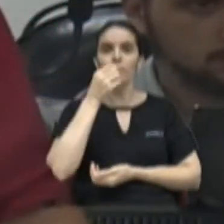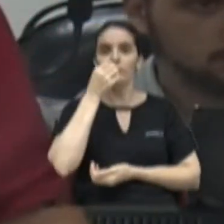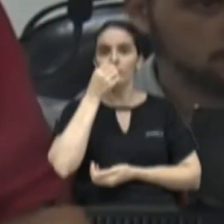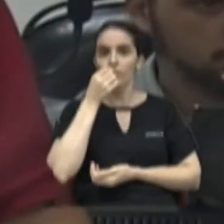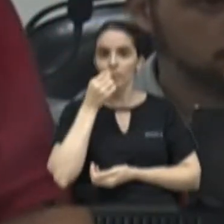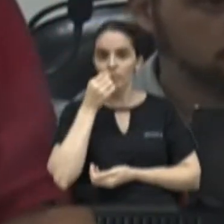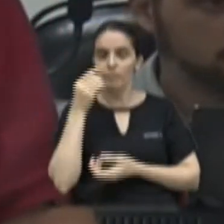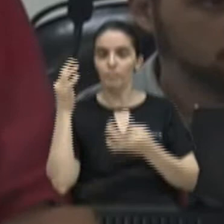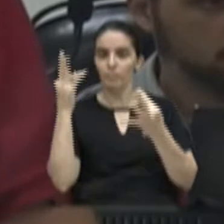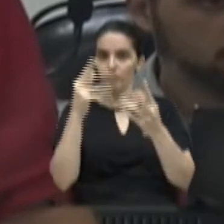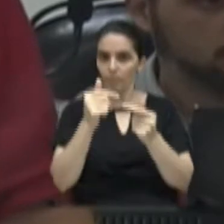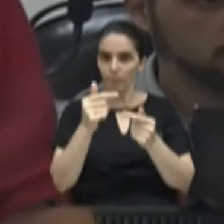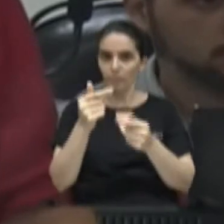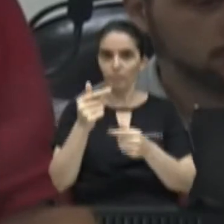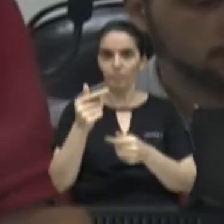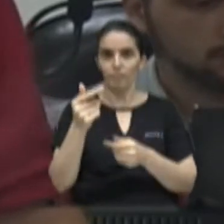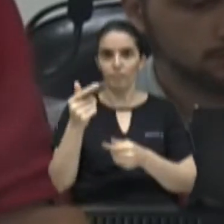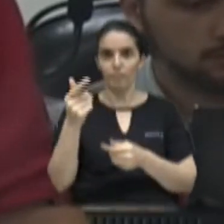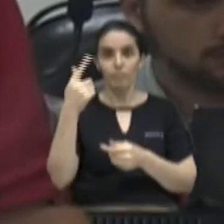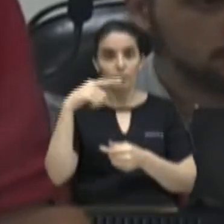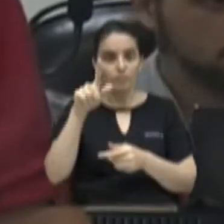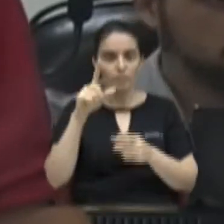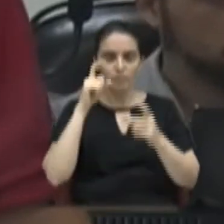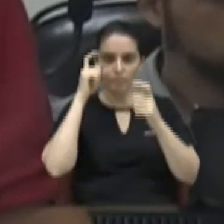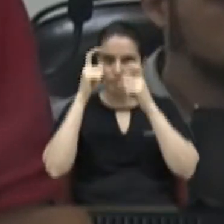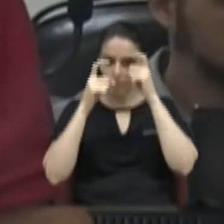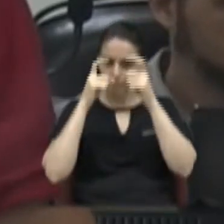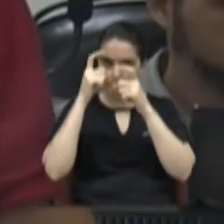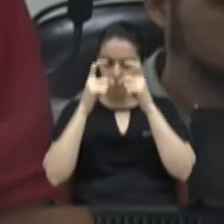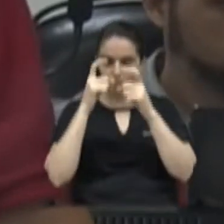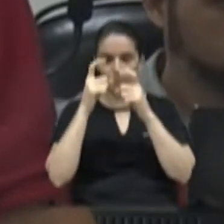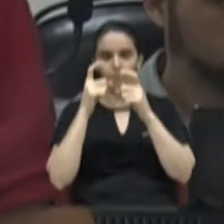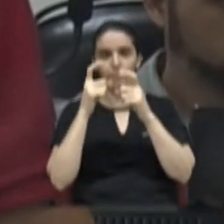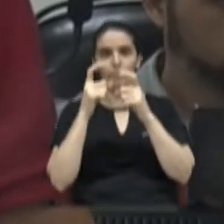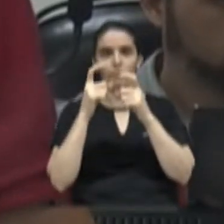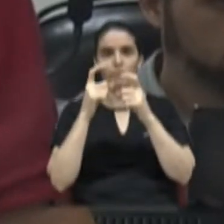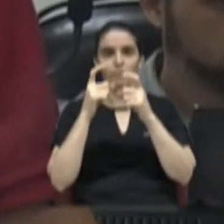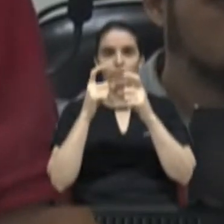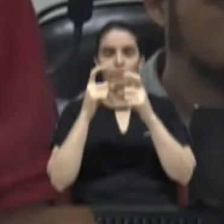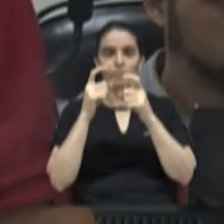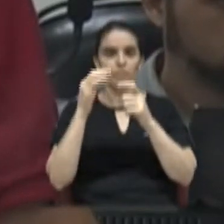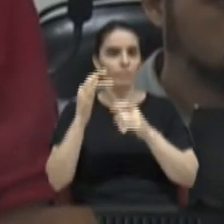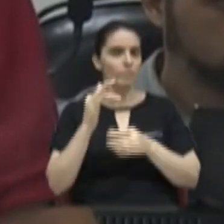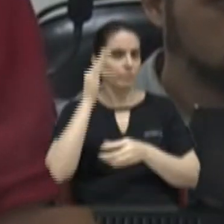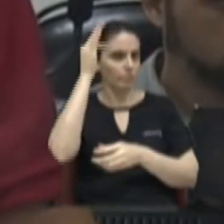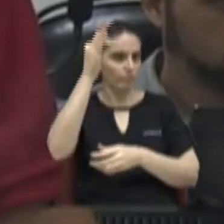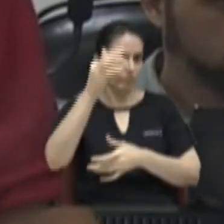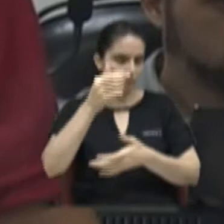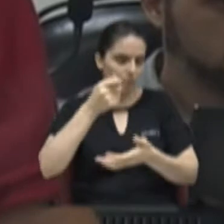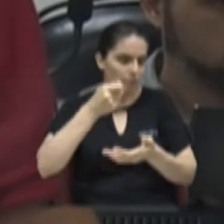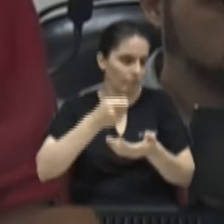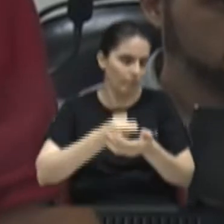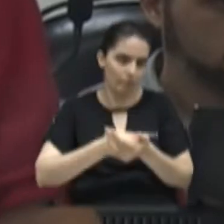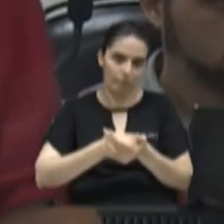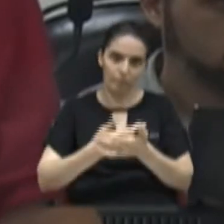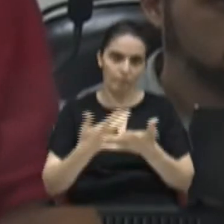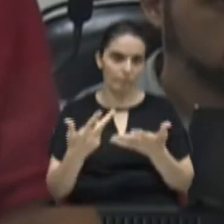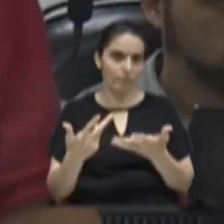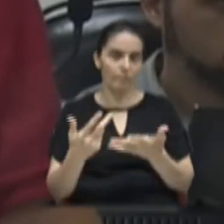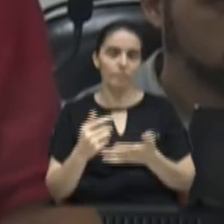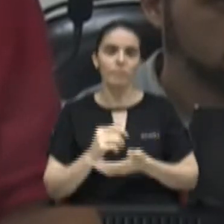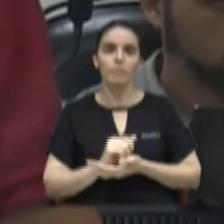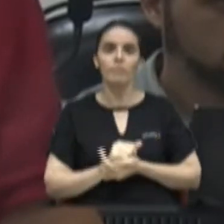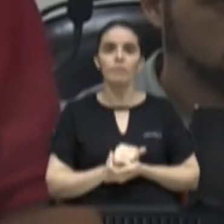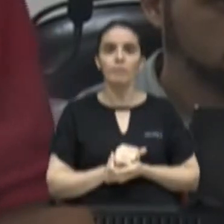e todos os demais que se preocuparam quanto a uma futura cobrança de uma